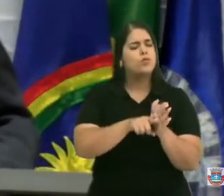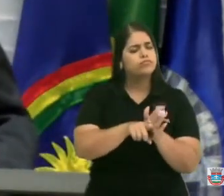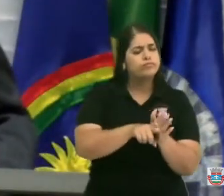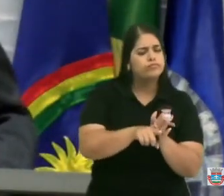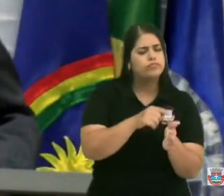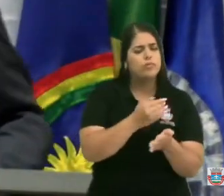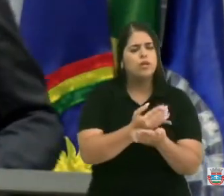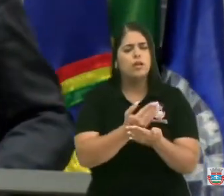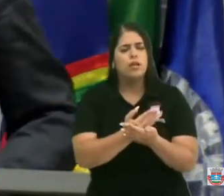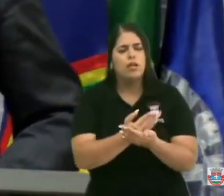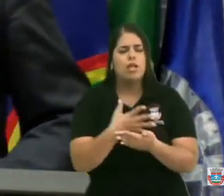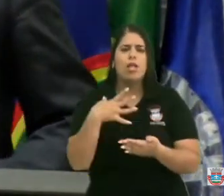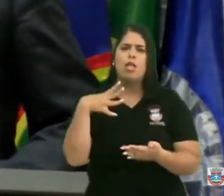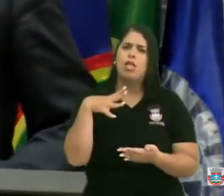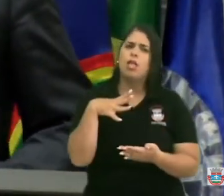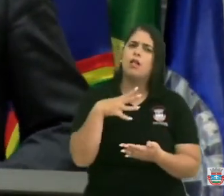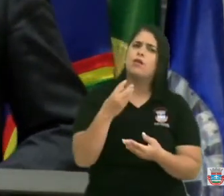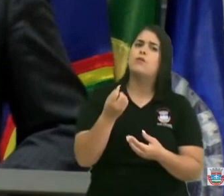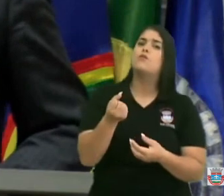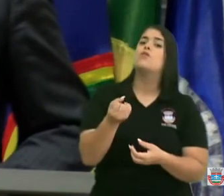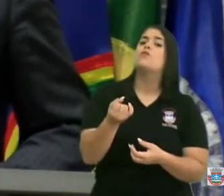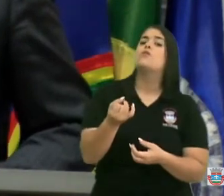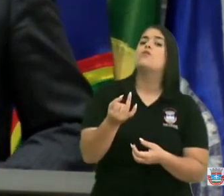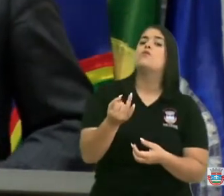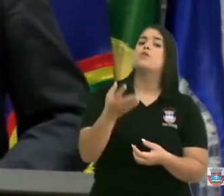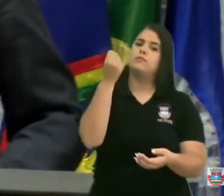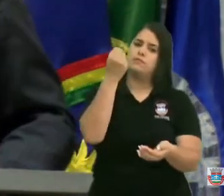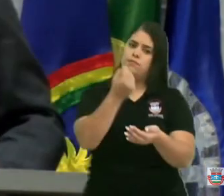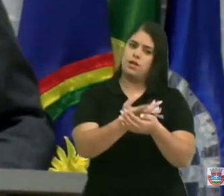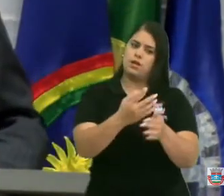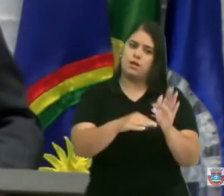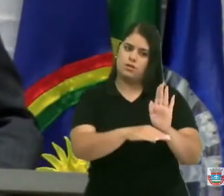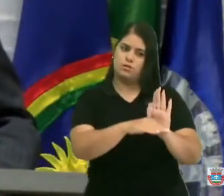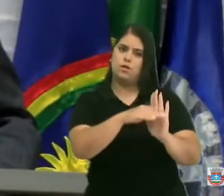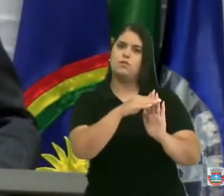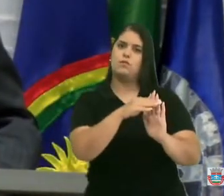Analise o quanto pode ser dado de aumento aos professores.